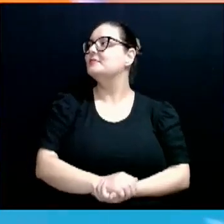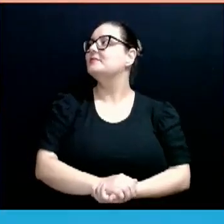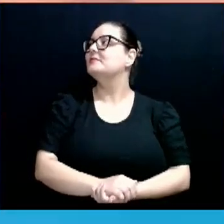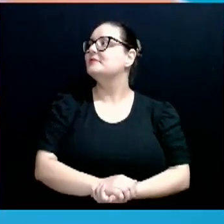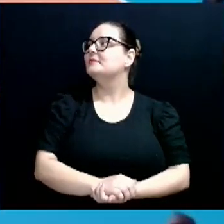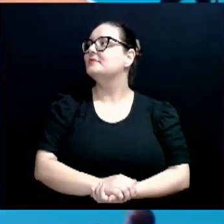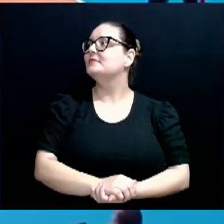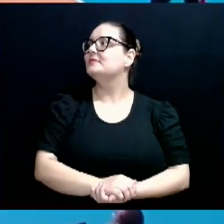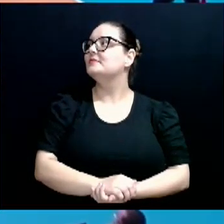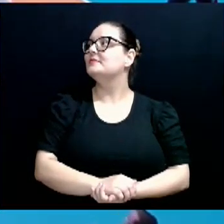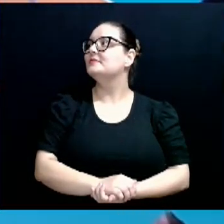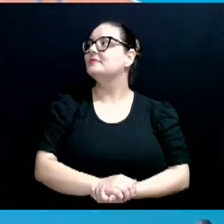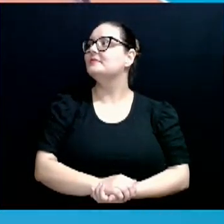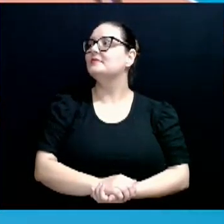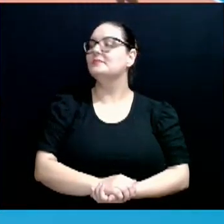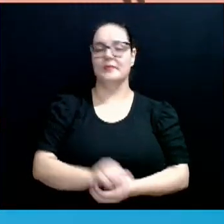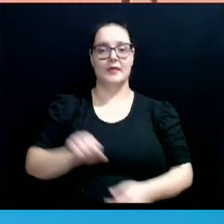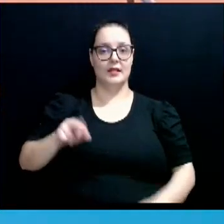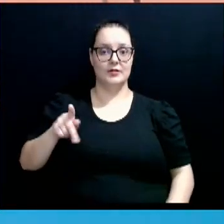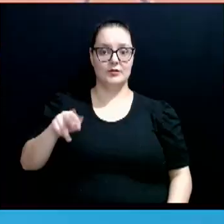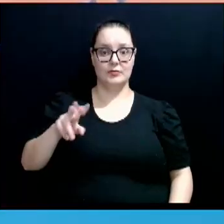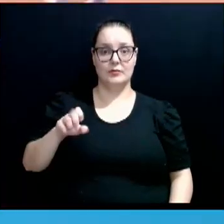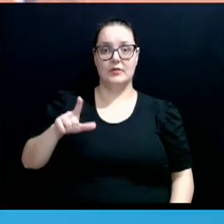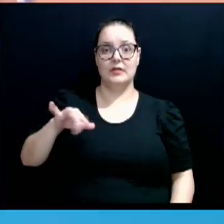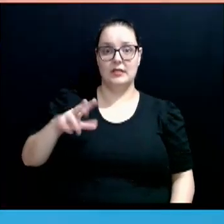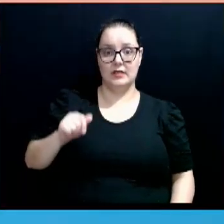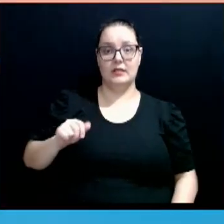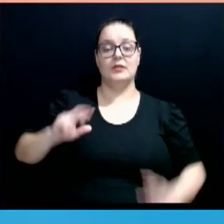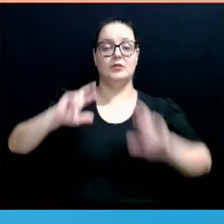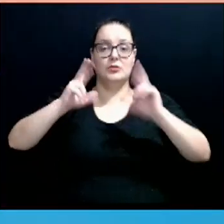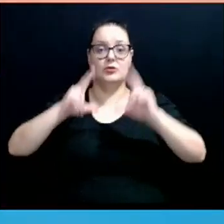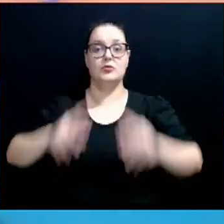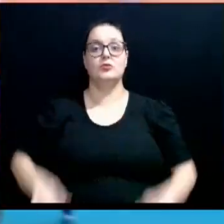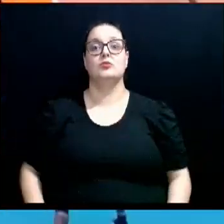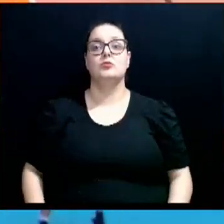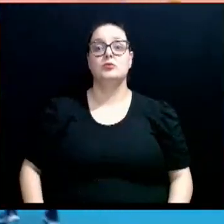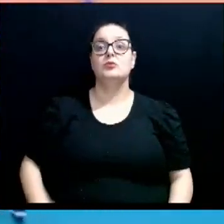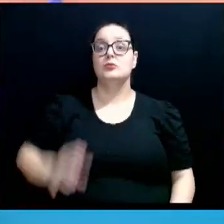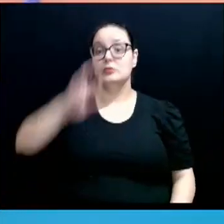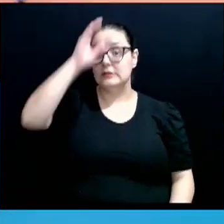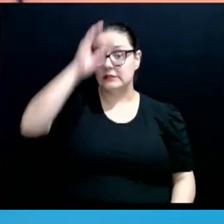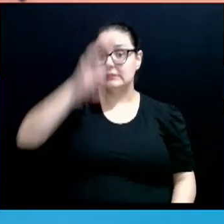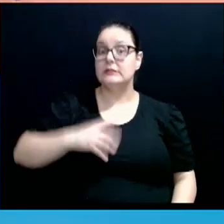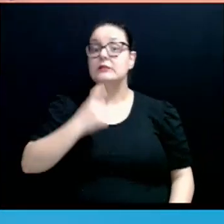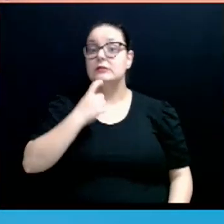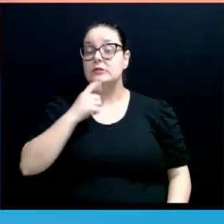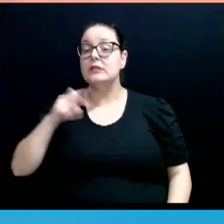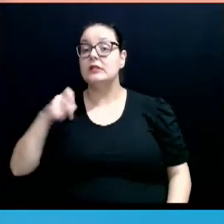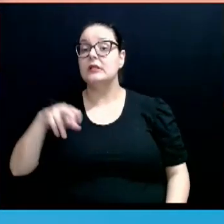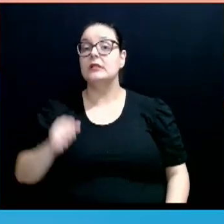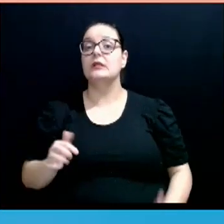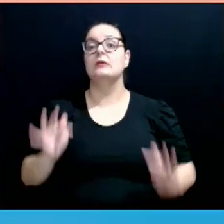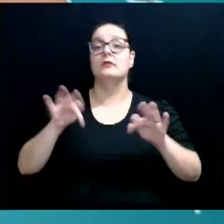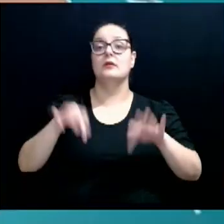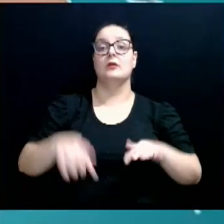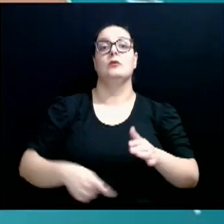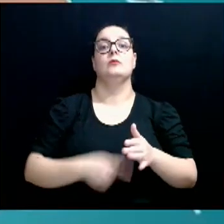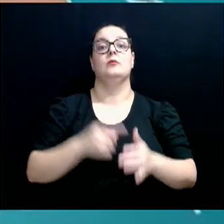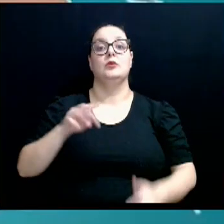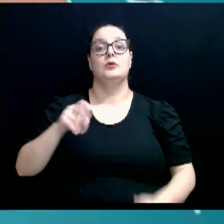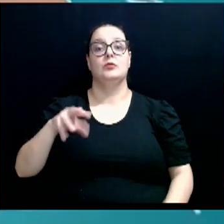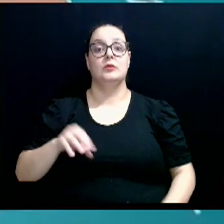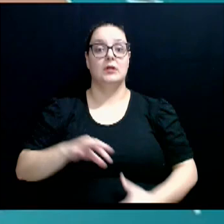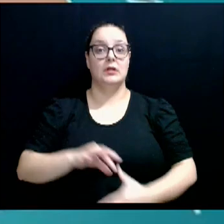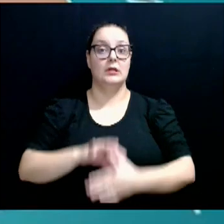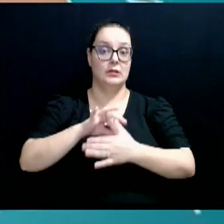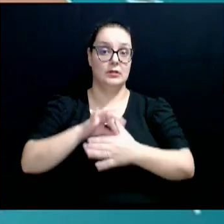Na Superliga Masculina de Vôlei, os campineiros do Renata terminaram o primeiro turno na liderança com 10